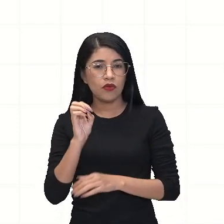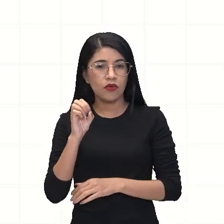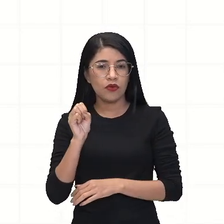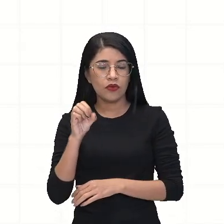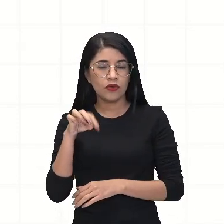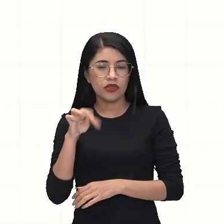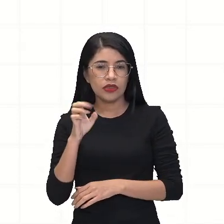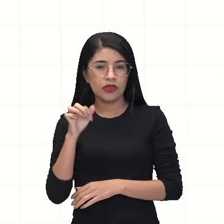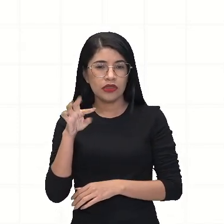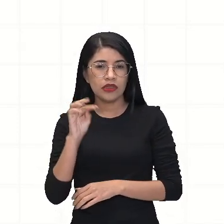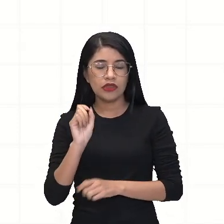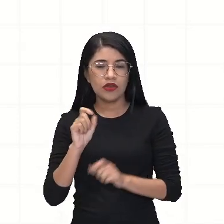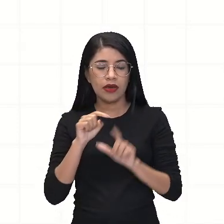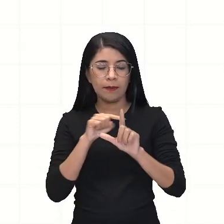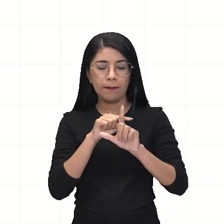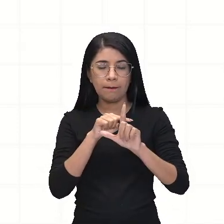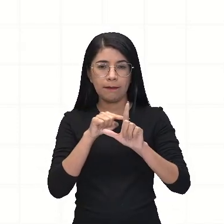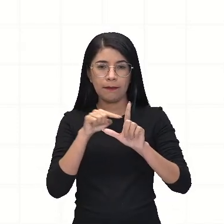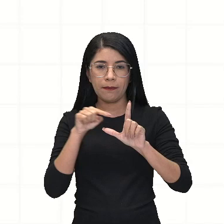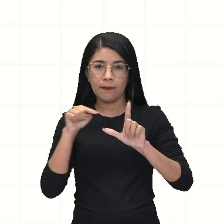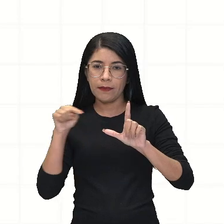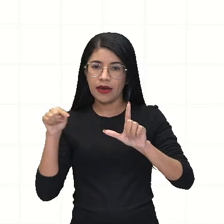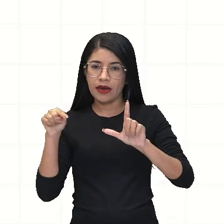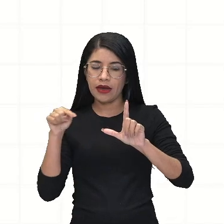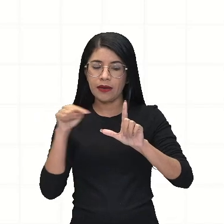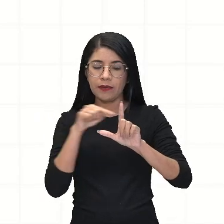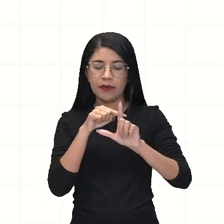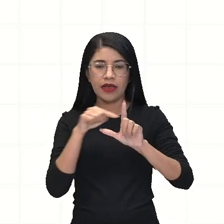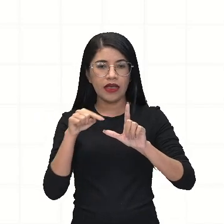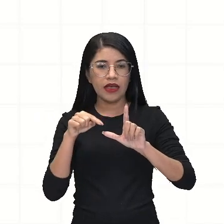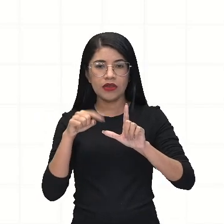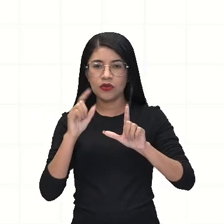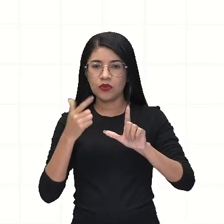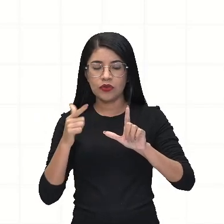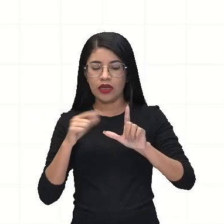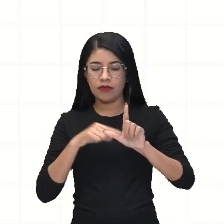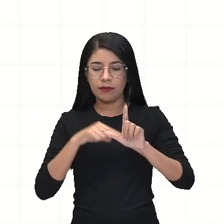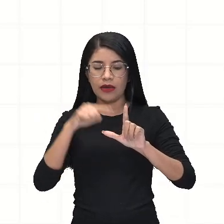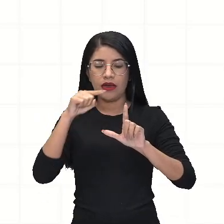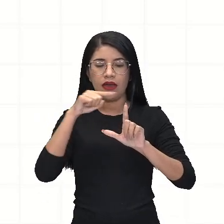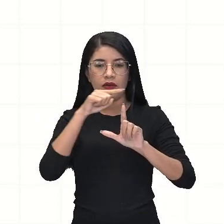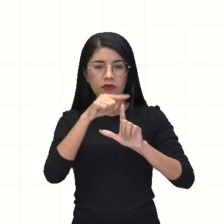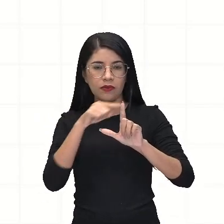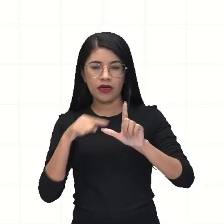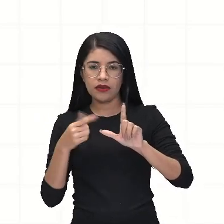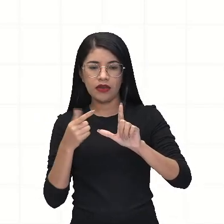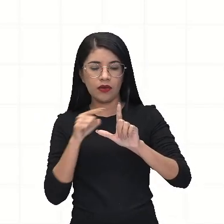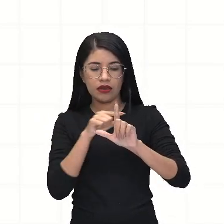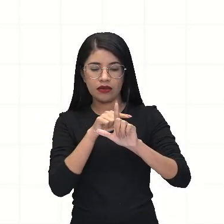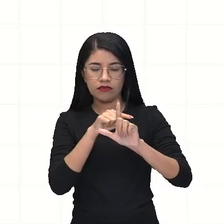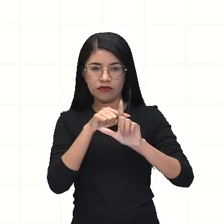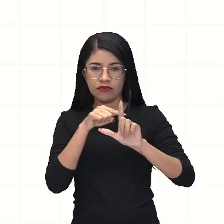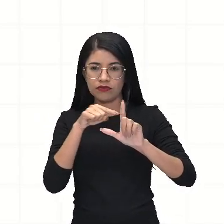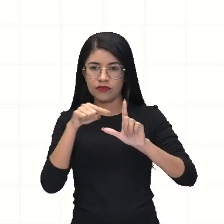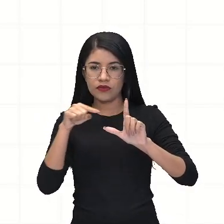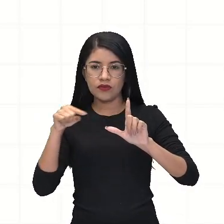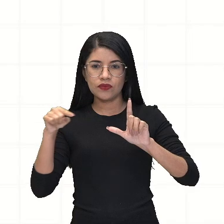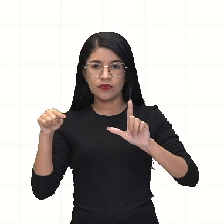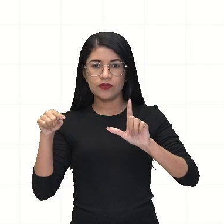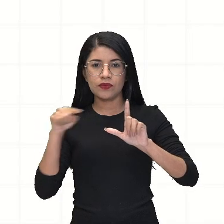está literalmente constante. Ela não está crescendo e nem decrescendo. Ela está literalmente